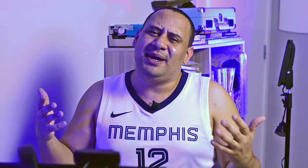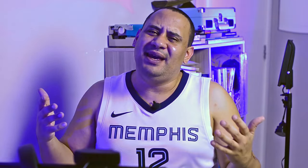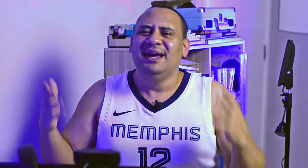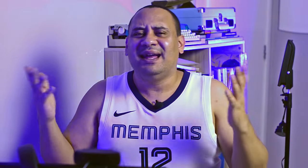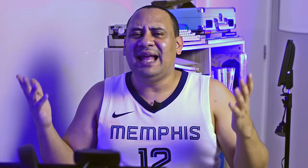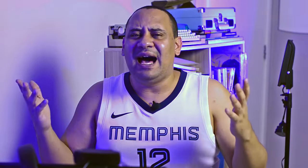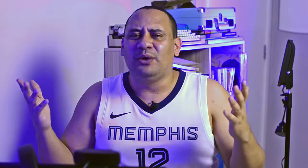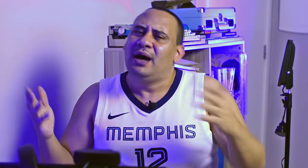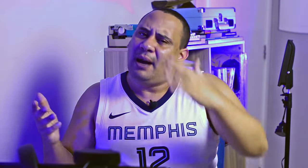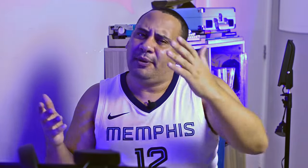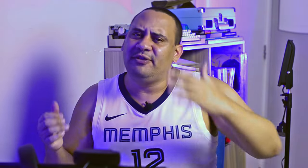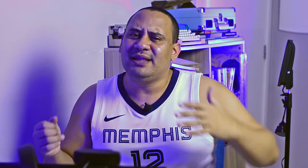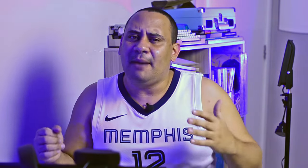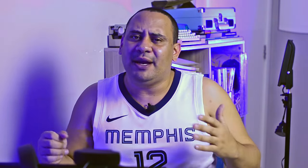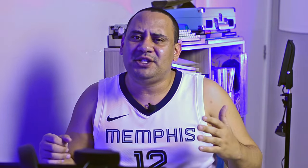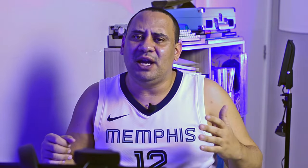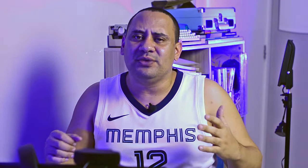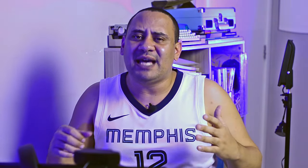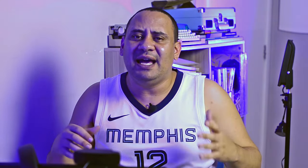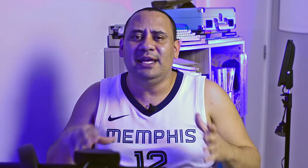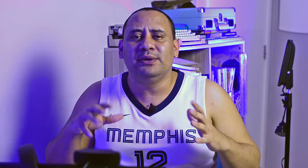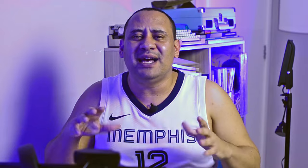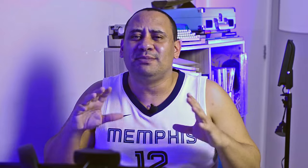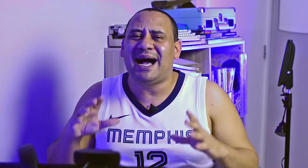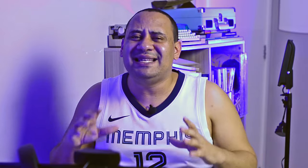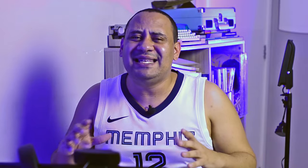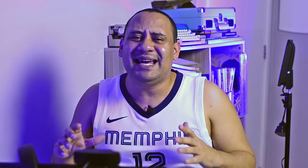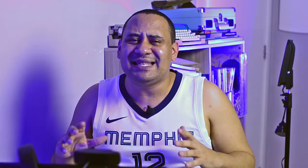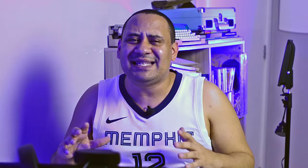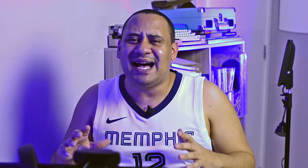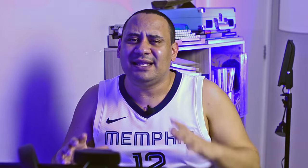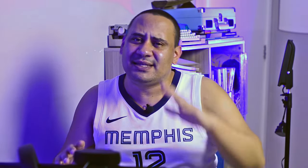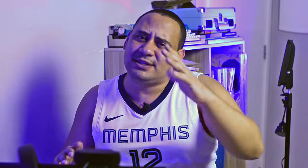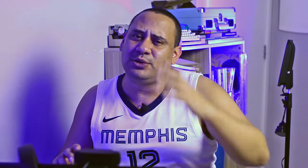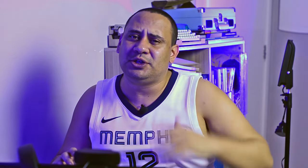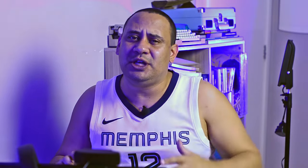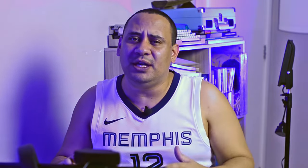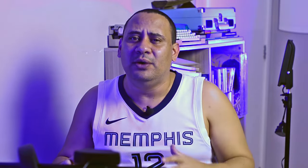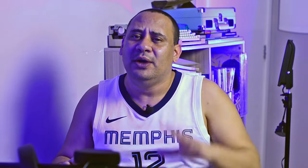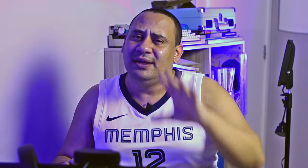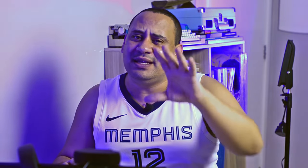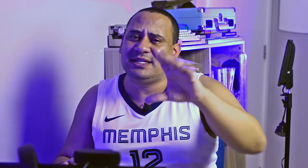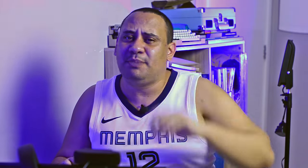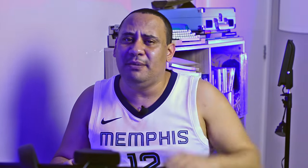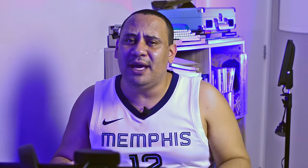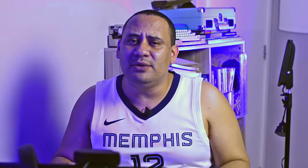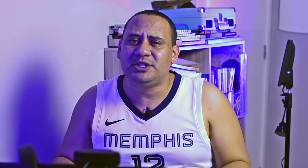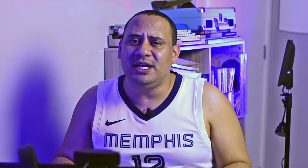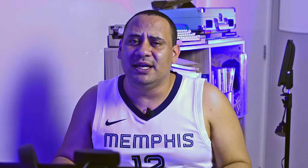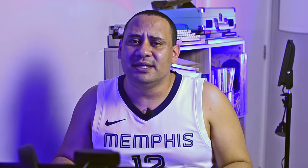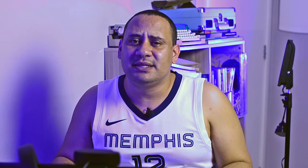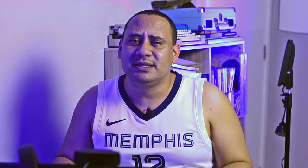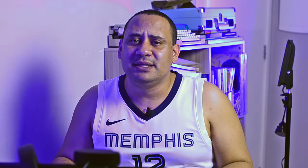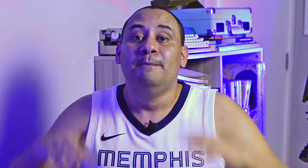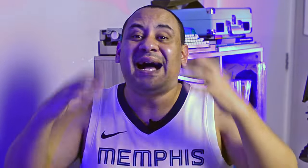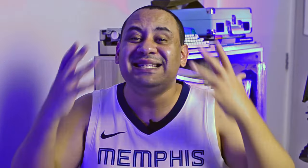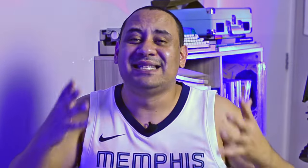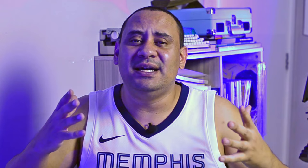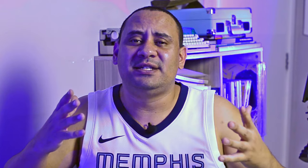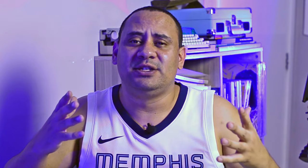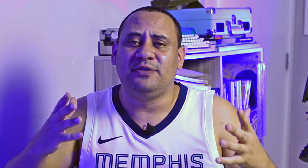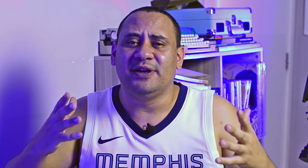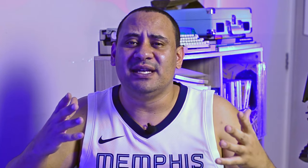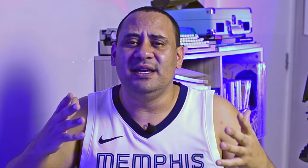mas também, claro, aproveitar para tirar um sarrinho das mais engraçadas que surgiram nesses primeiros dias.